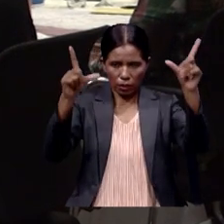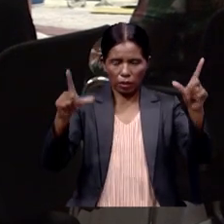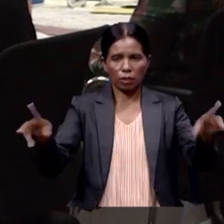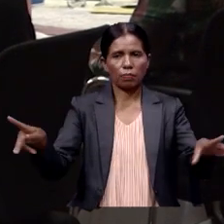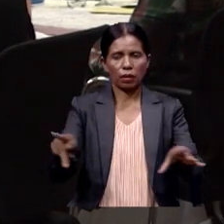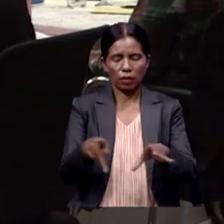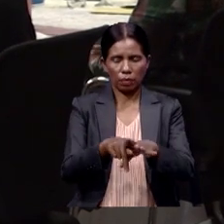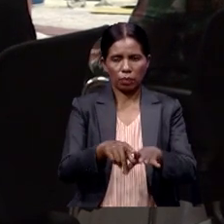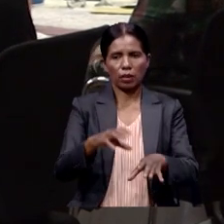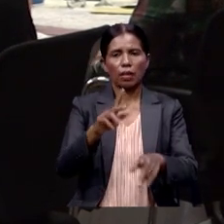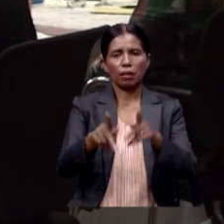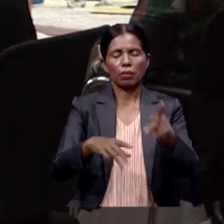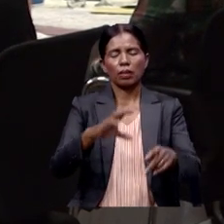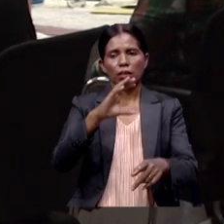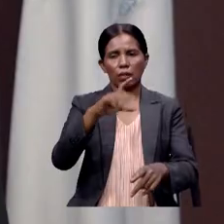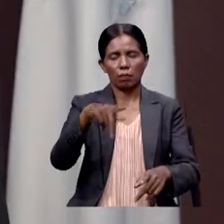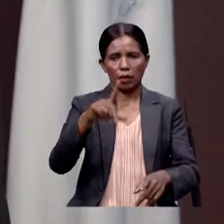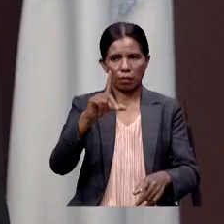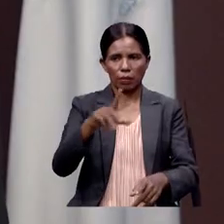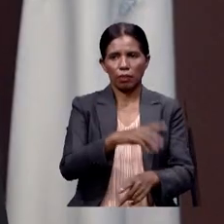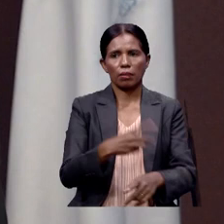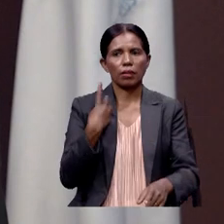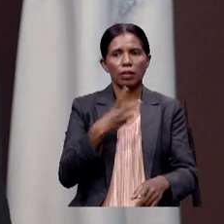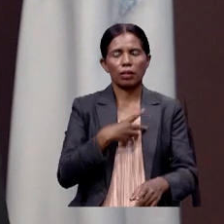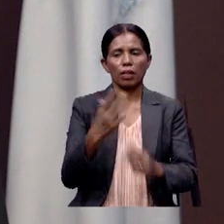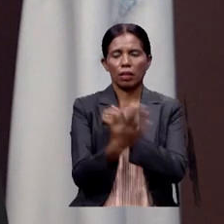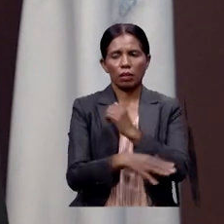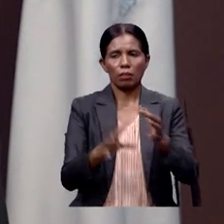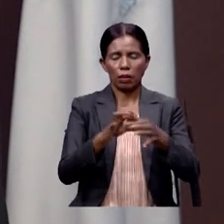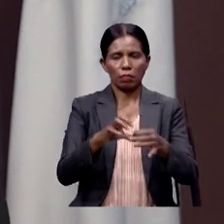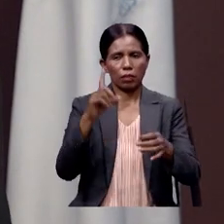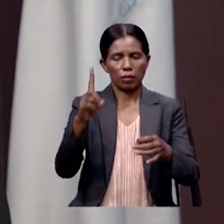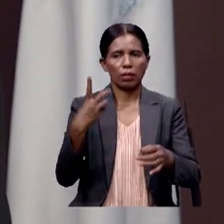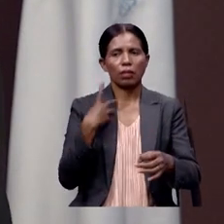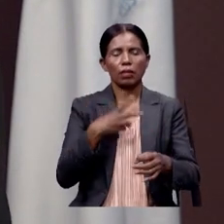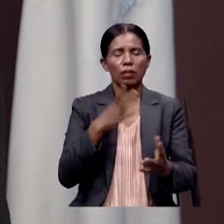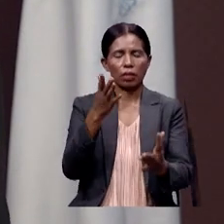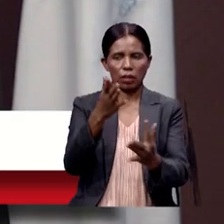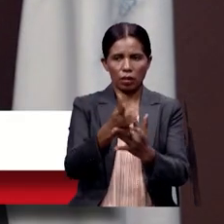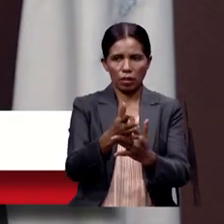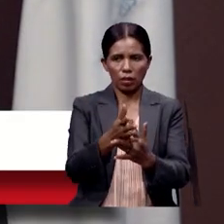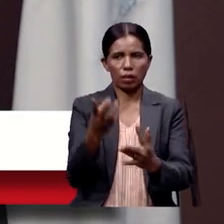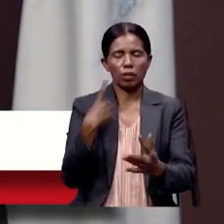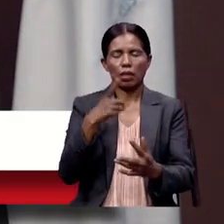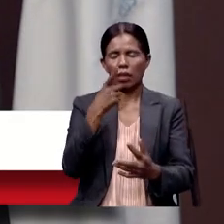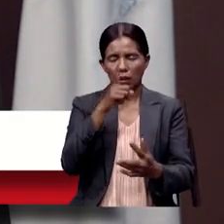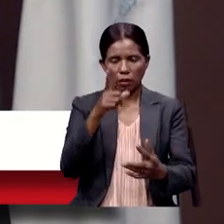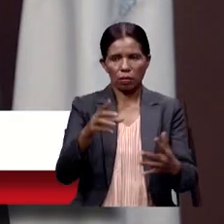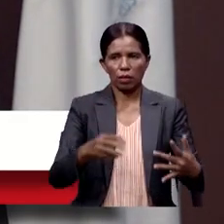CPLP. O desafio, claro, que está nessa nação membro e depois também é obrigatório, embora está na linha